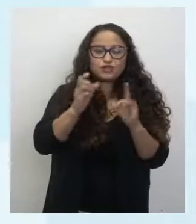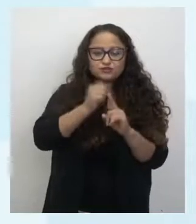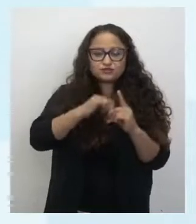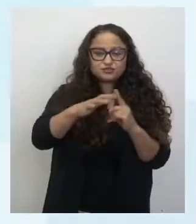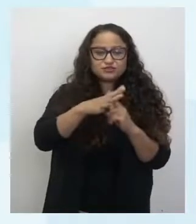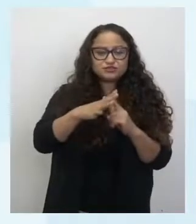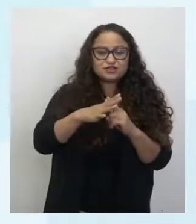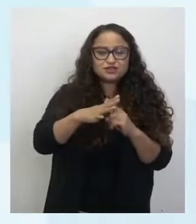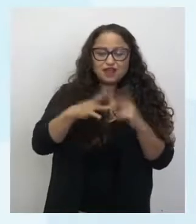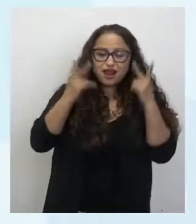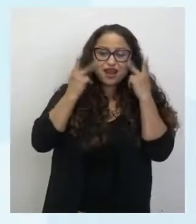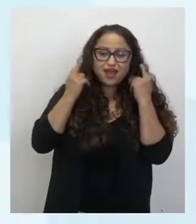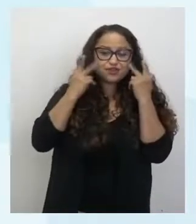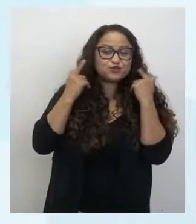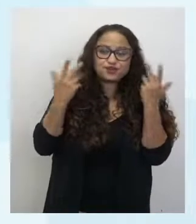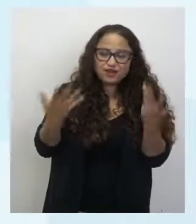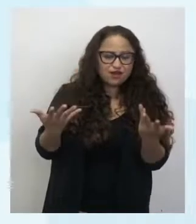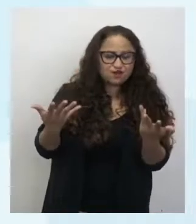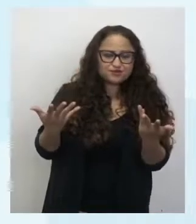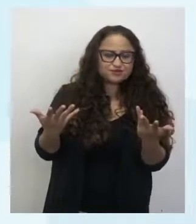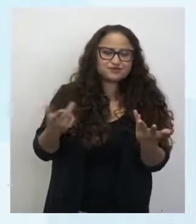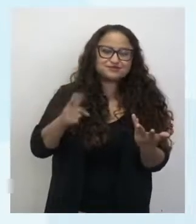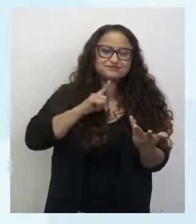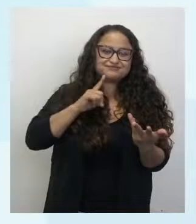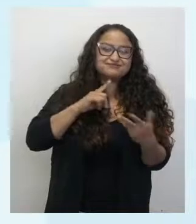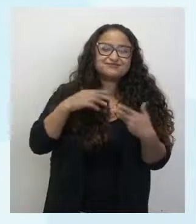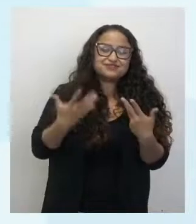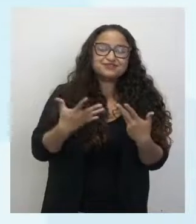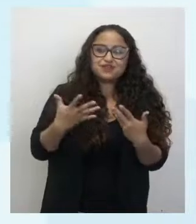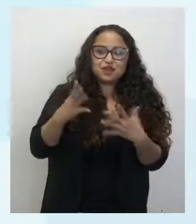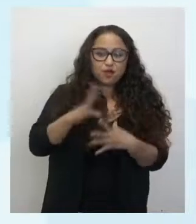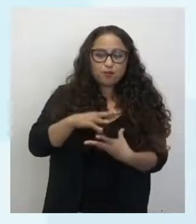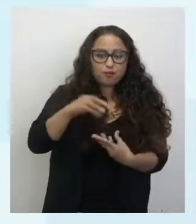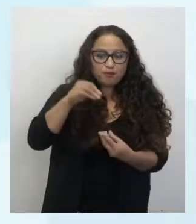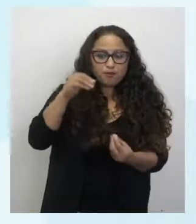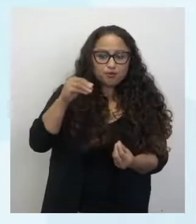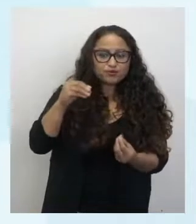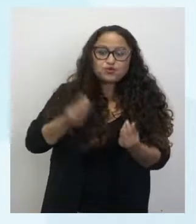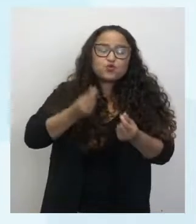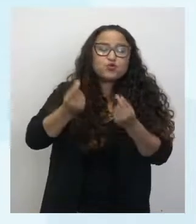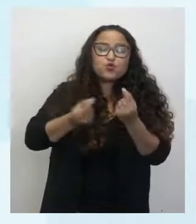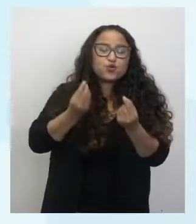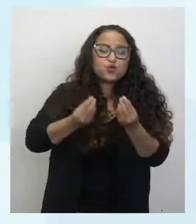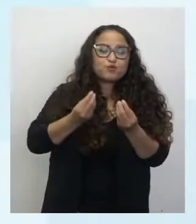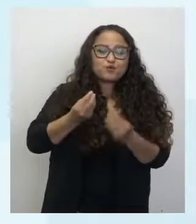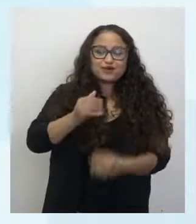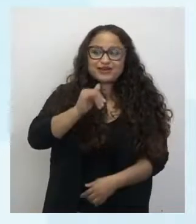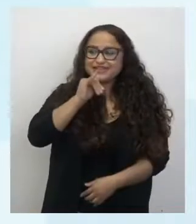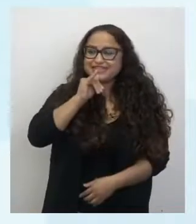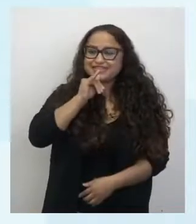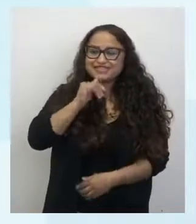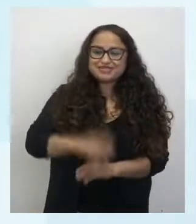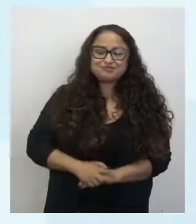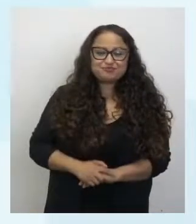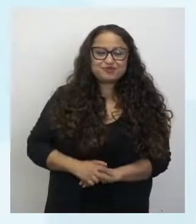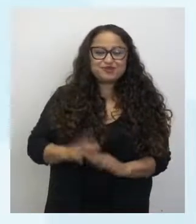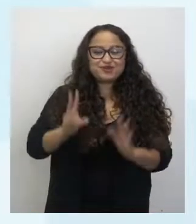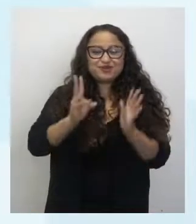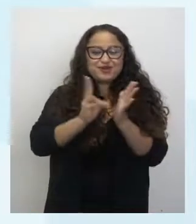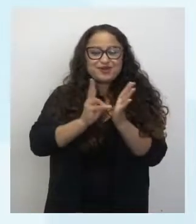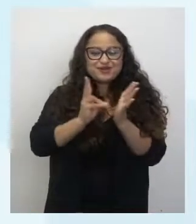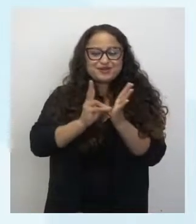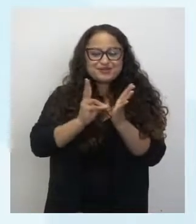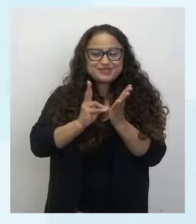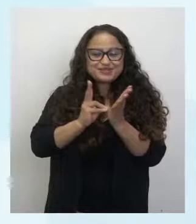mesmo, né, o homem no seu estado puro, né? Então a gente fala, se a gente pegar, seja qual for, um exemplo, né, que eu vou dar aqui, um indígena, filho de um índio,